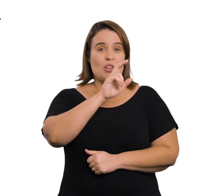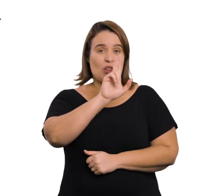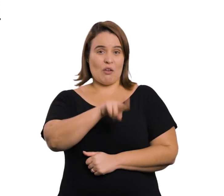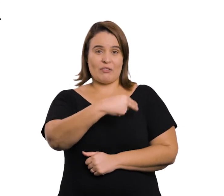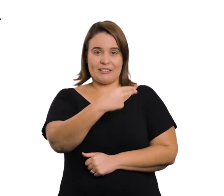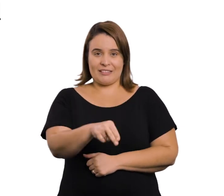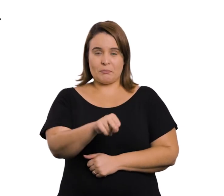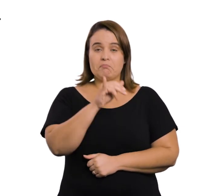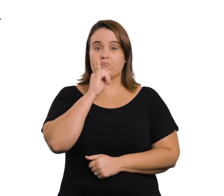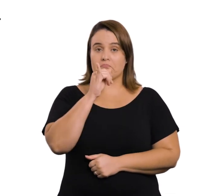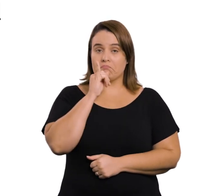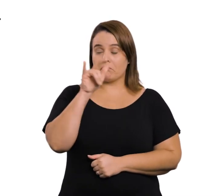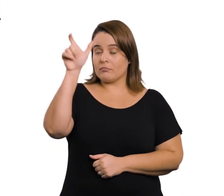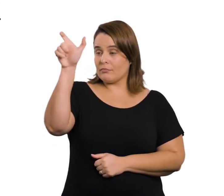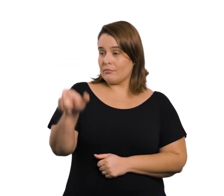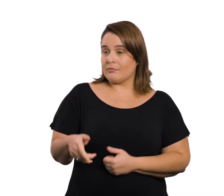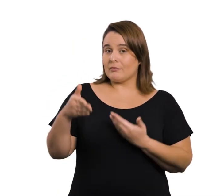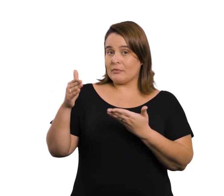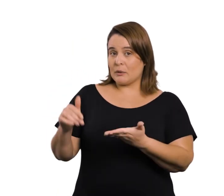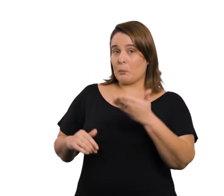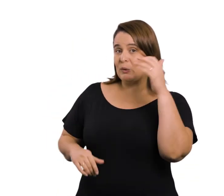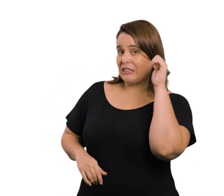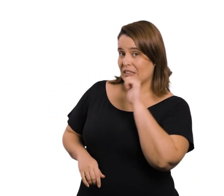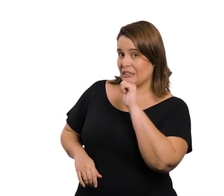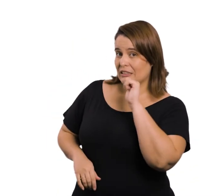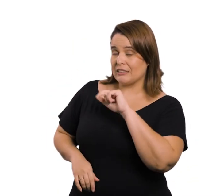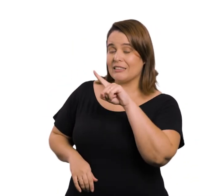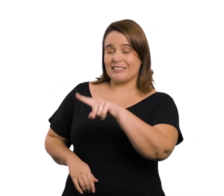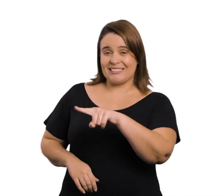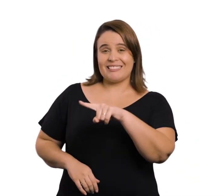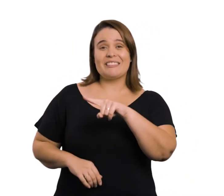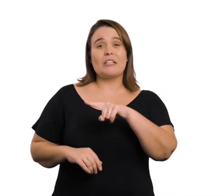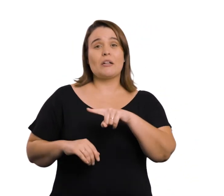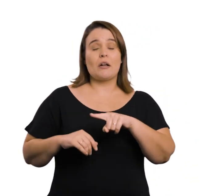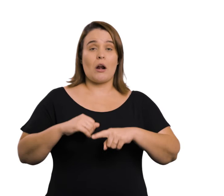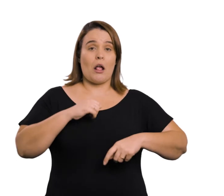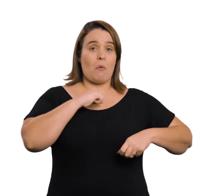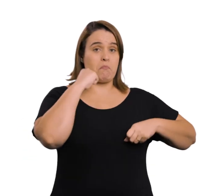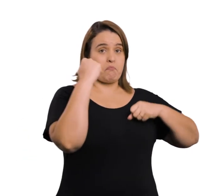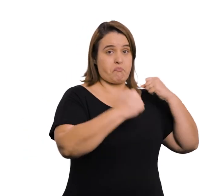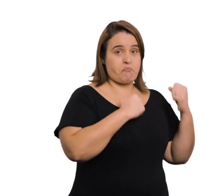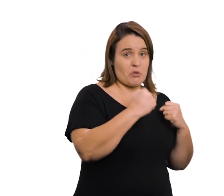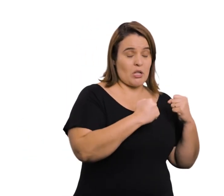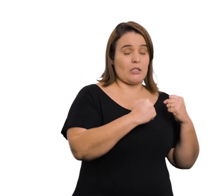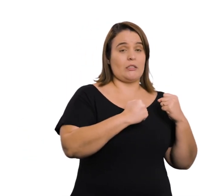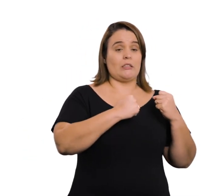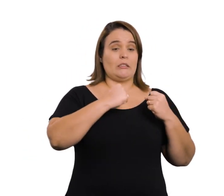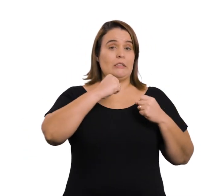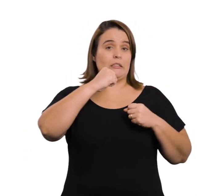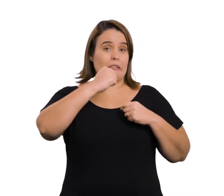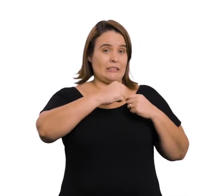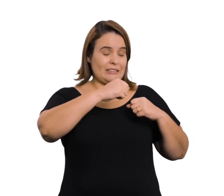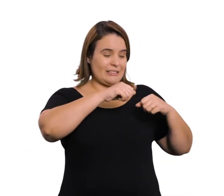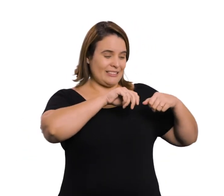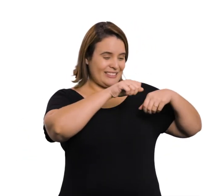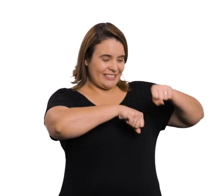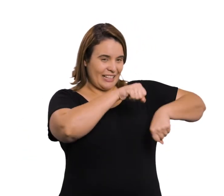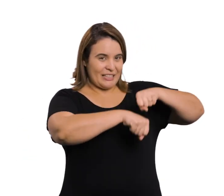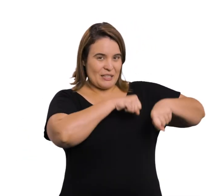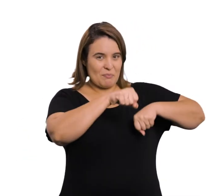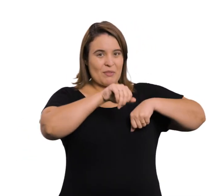de Atletismo da Nova Zelândia. Exemplo: a triatleta Marleide da Silva, que disputa as provas do